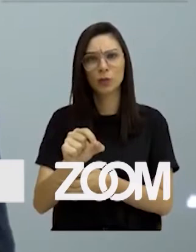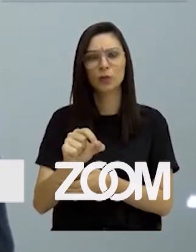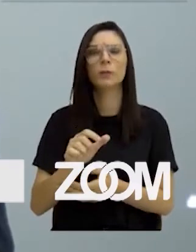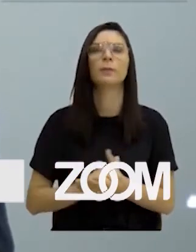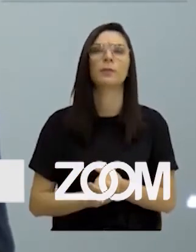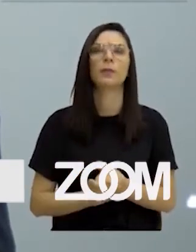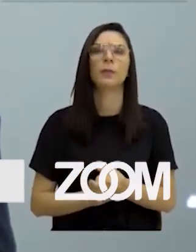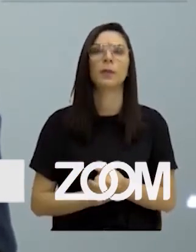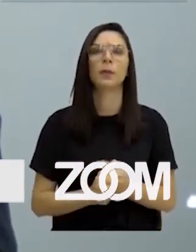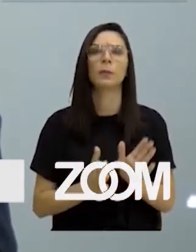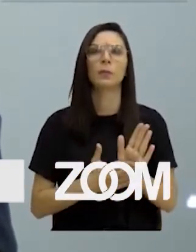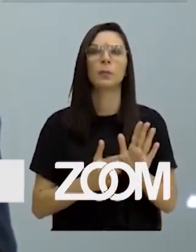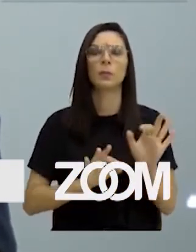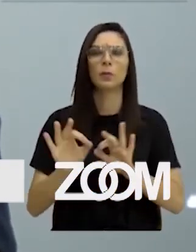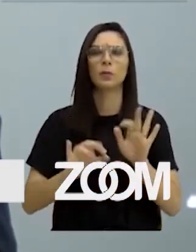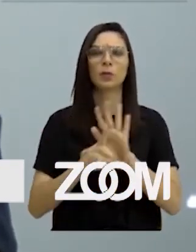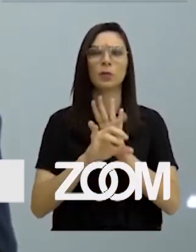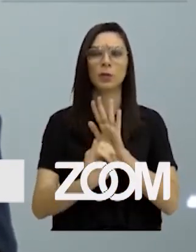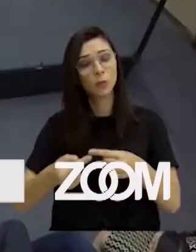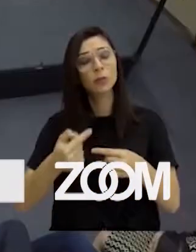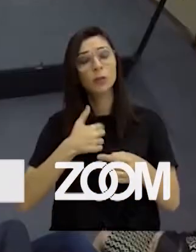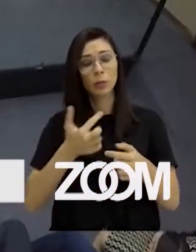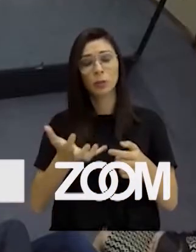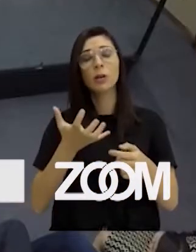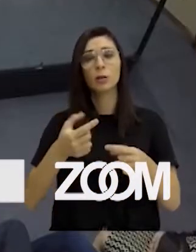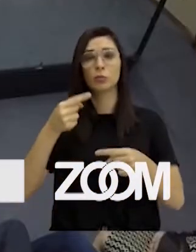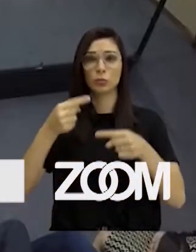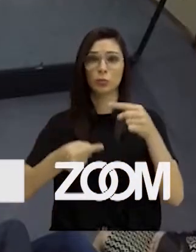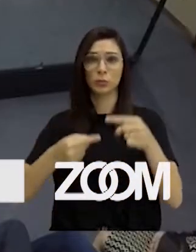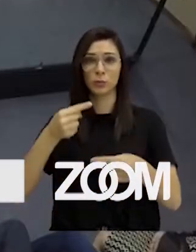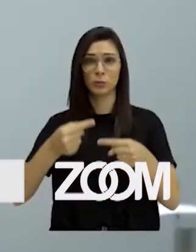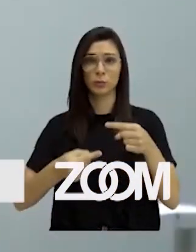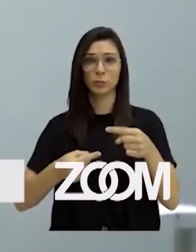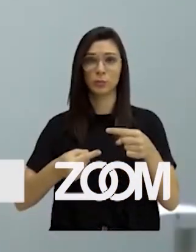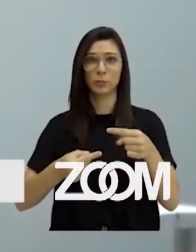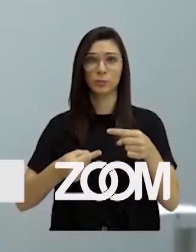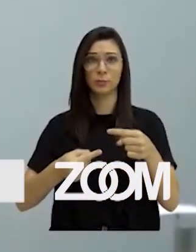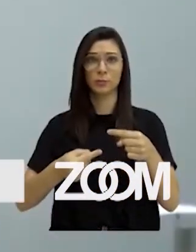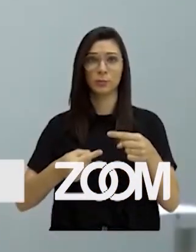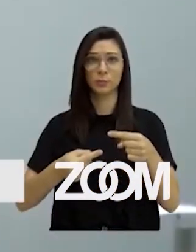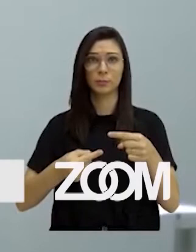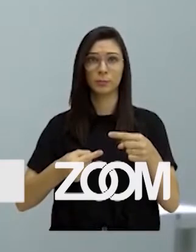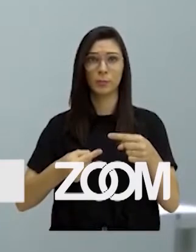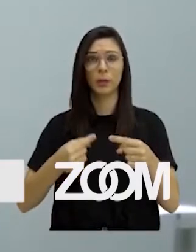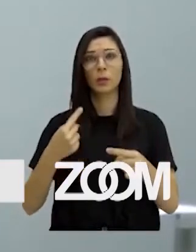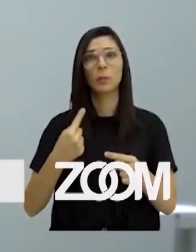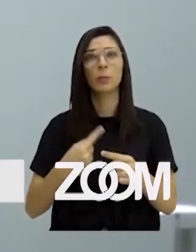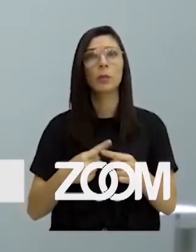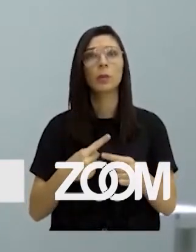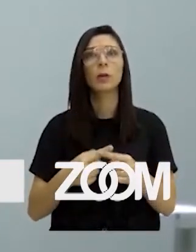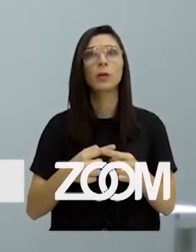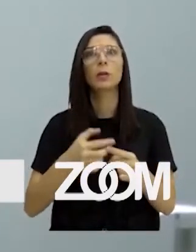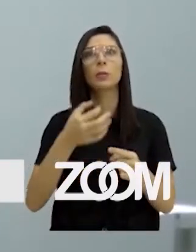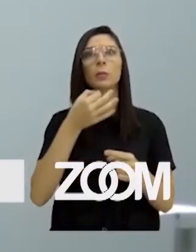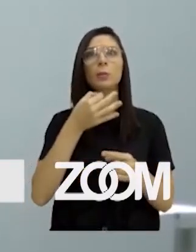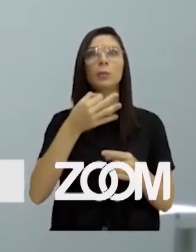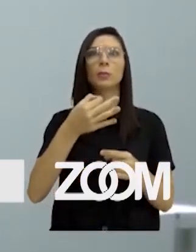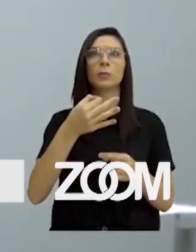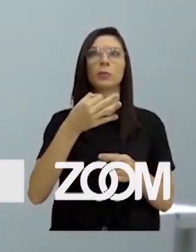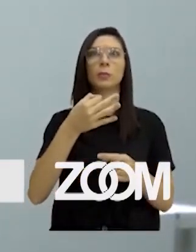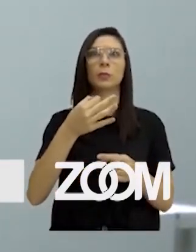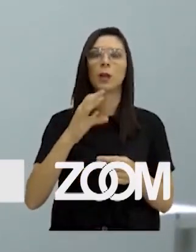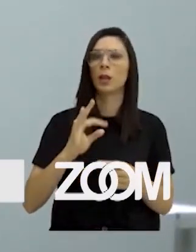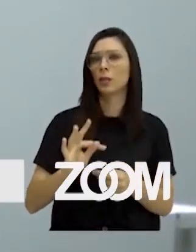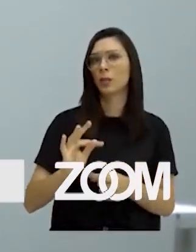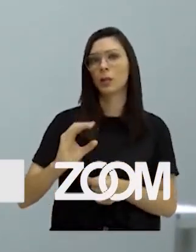que Cristiano teve sim tempo para analisar o material. Só que eu não estou compreendendo como que um parecer do Estado do Tribunal